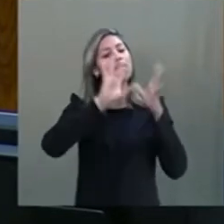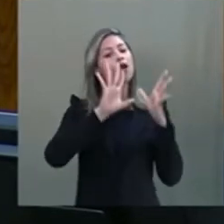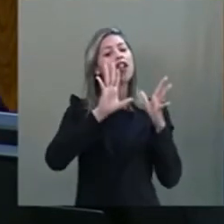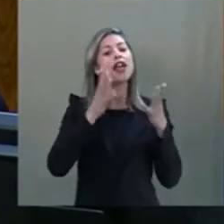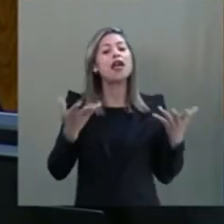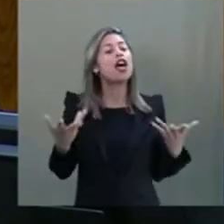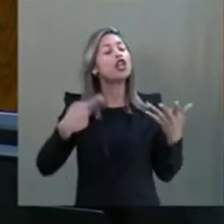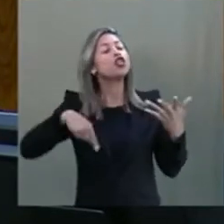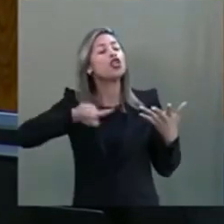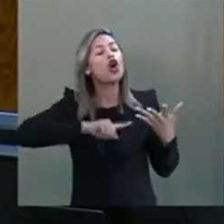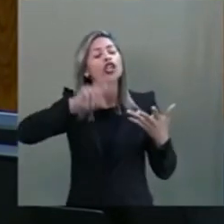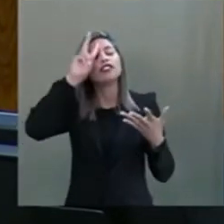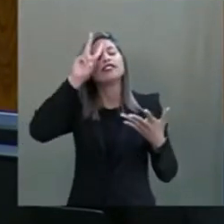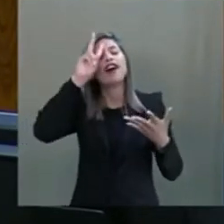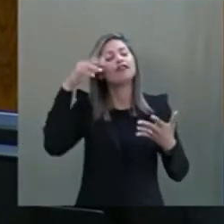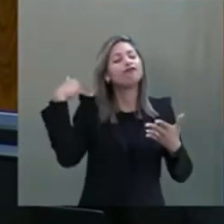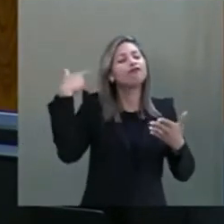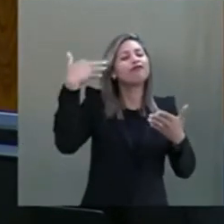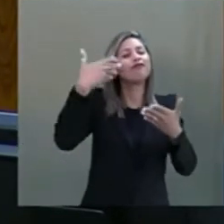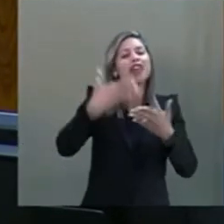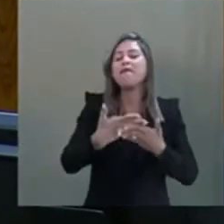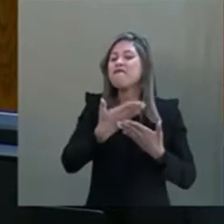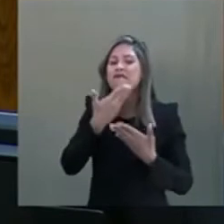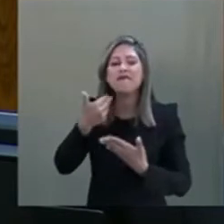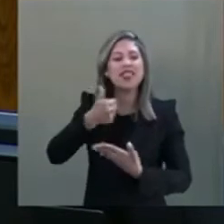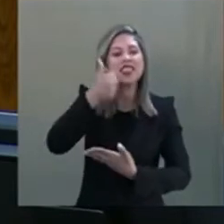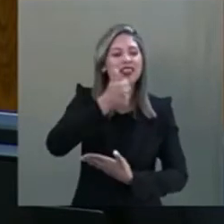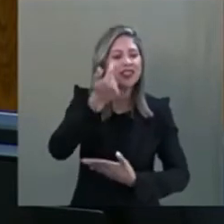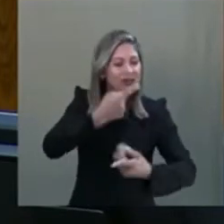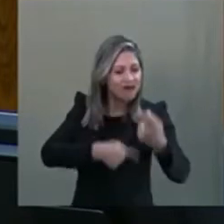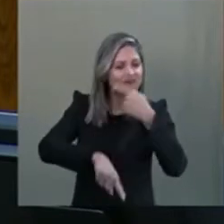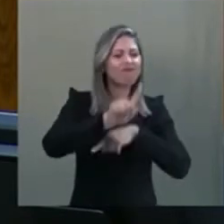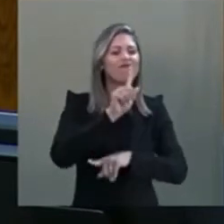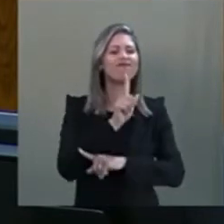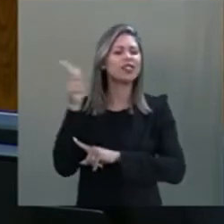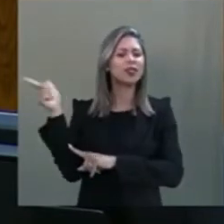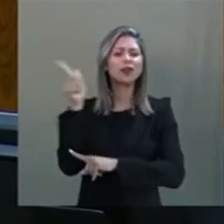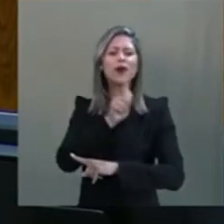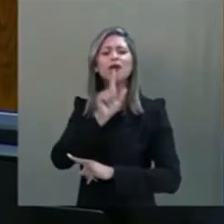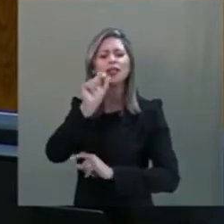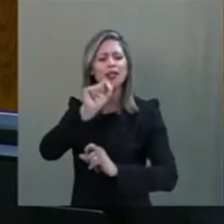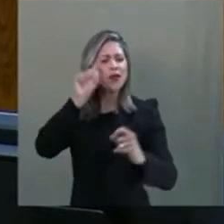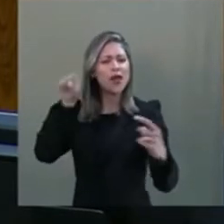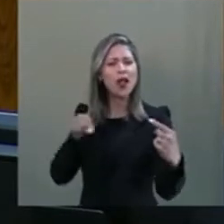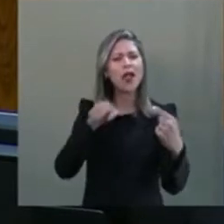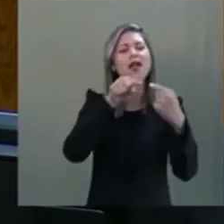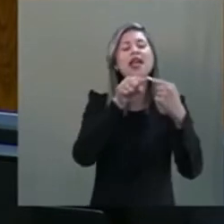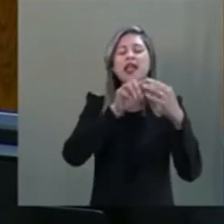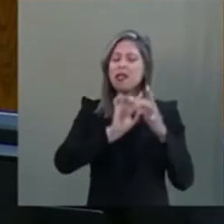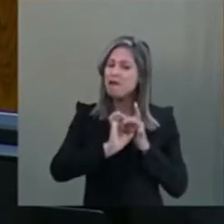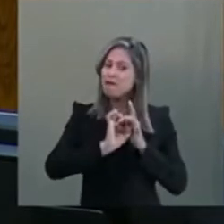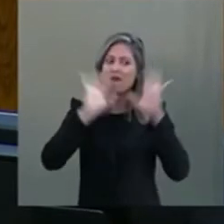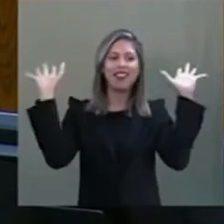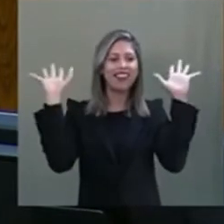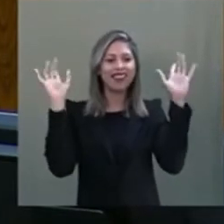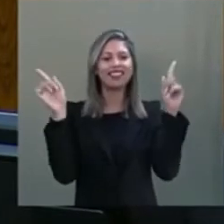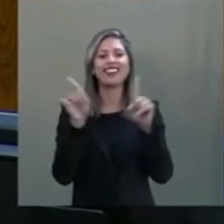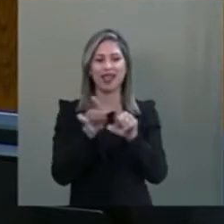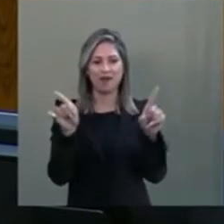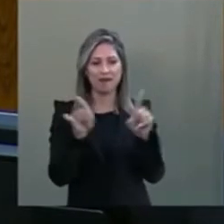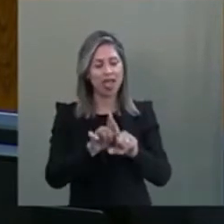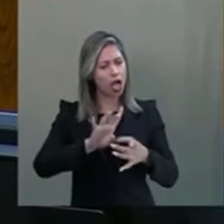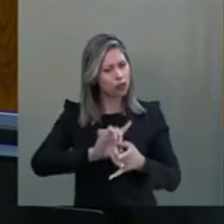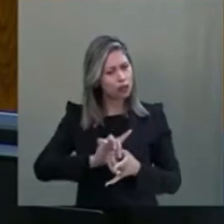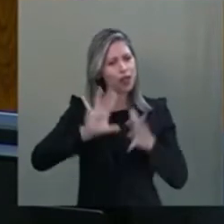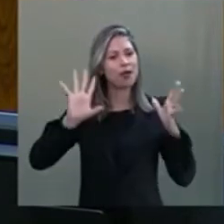a nossa história deu uma guinada definitiva no sentido da liberdade e da